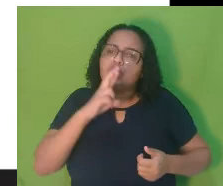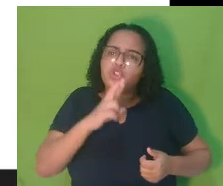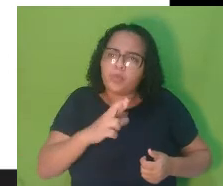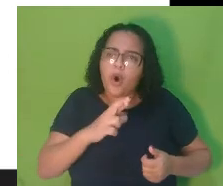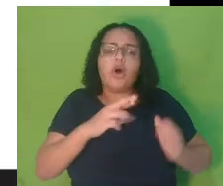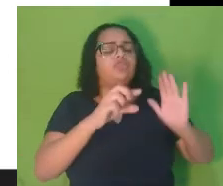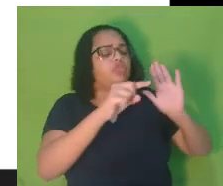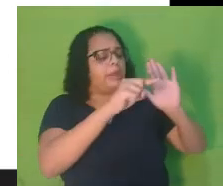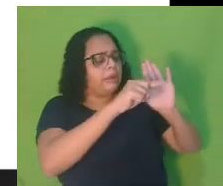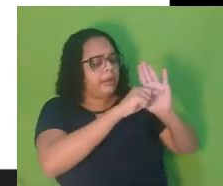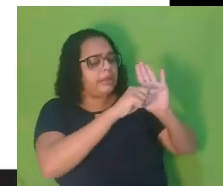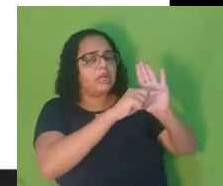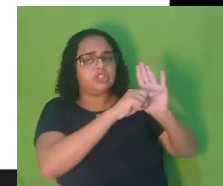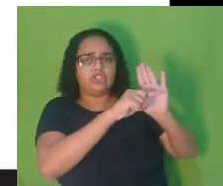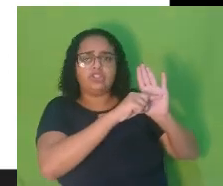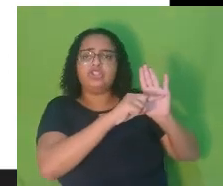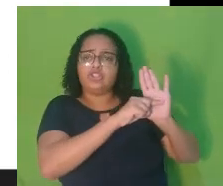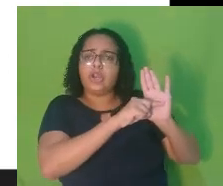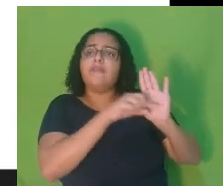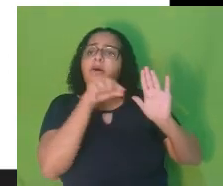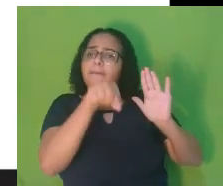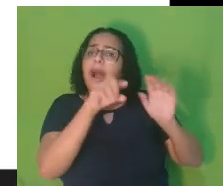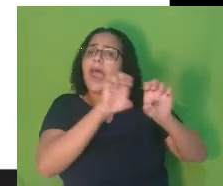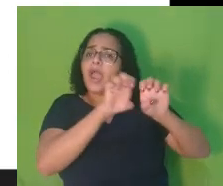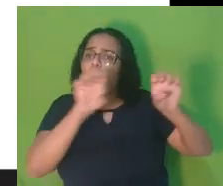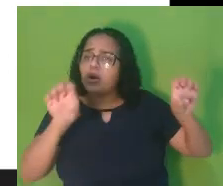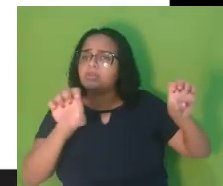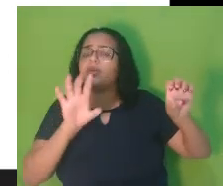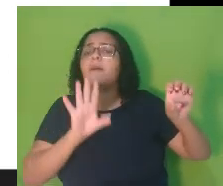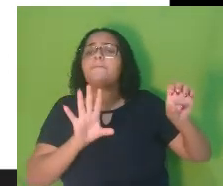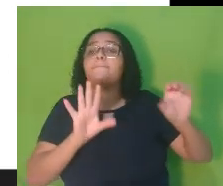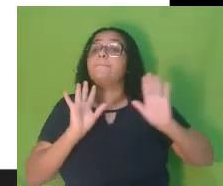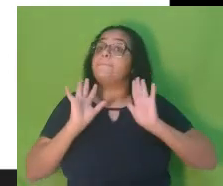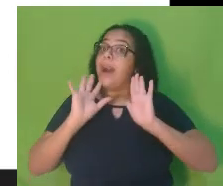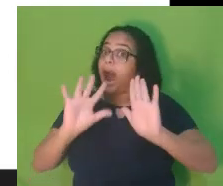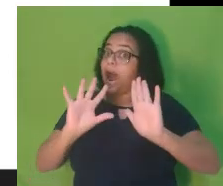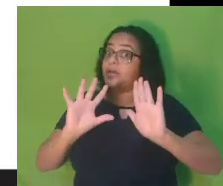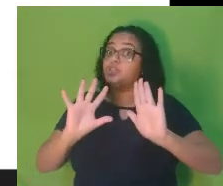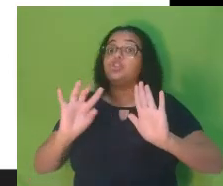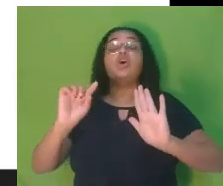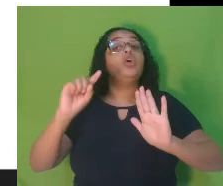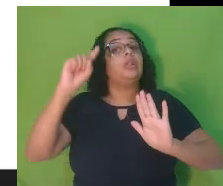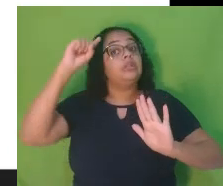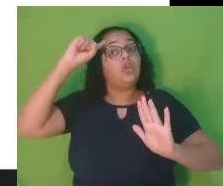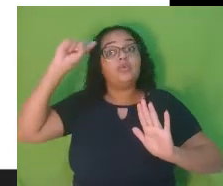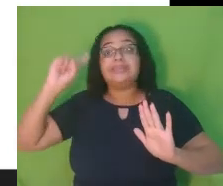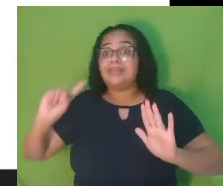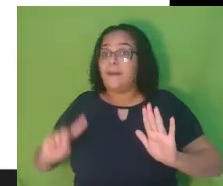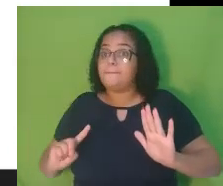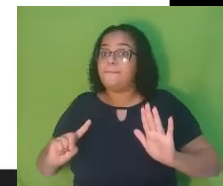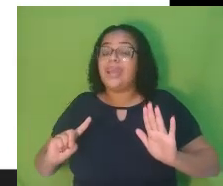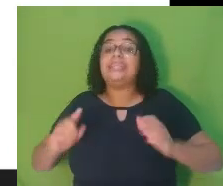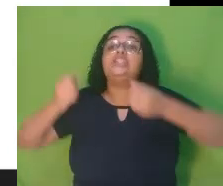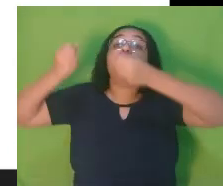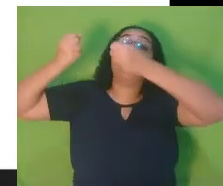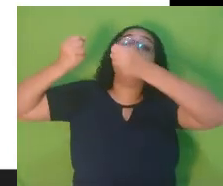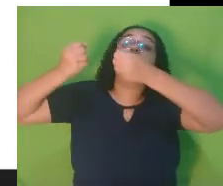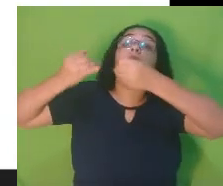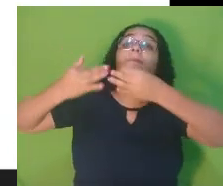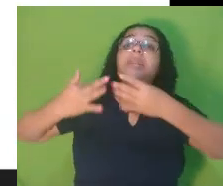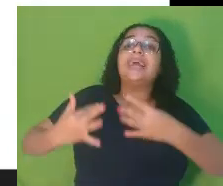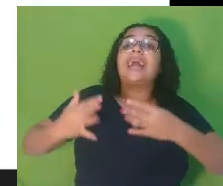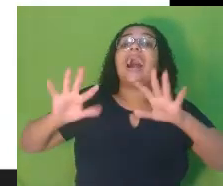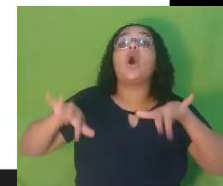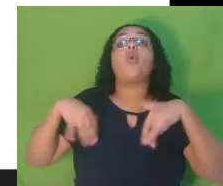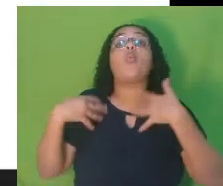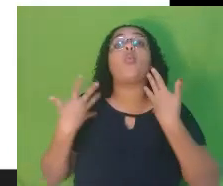solução negativa para essa equação, porém a gente não consegue exibir